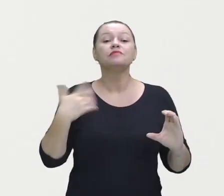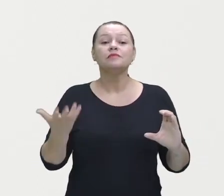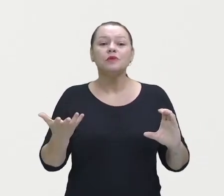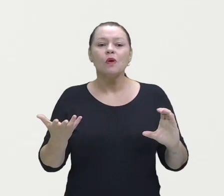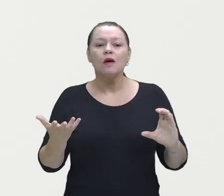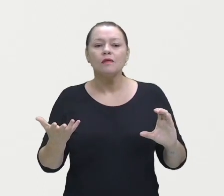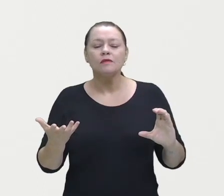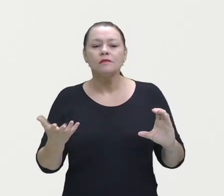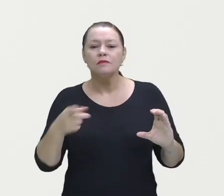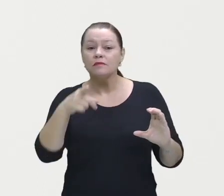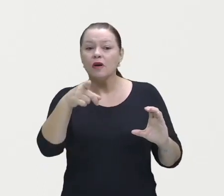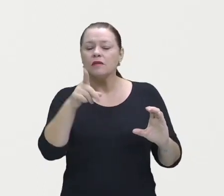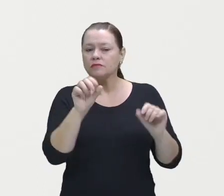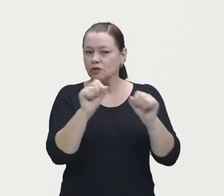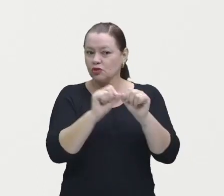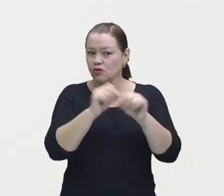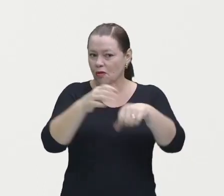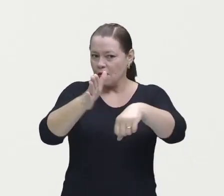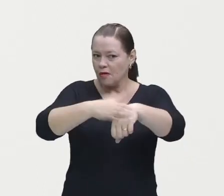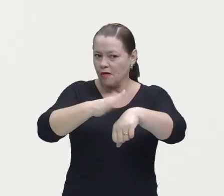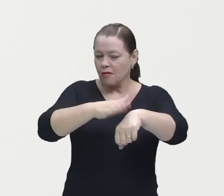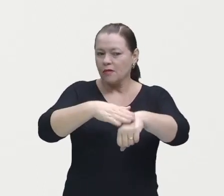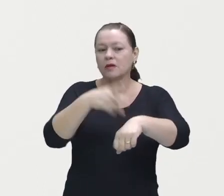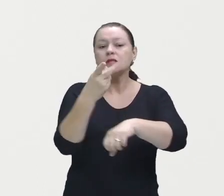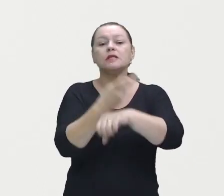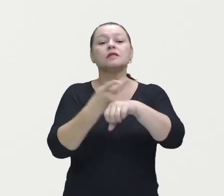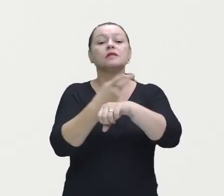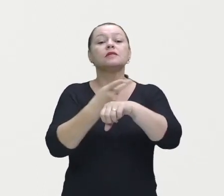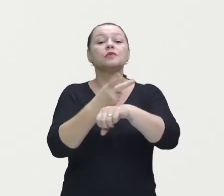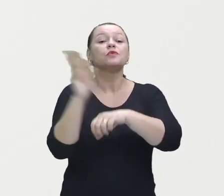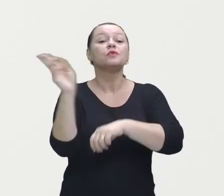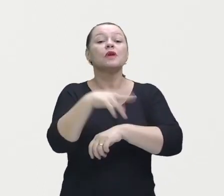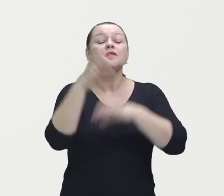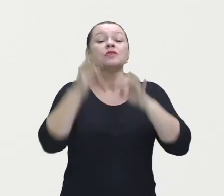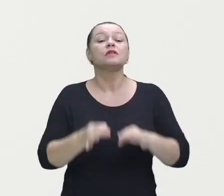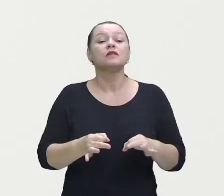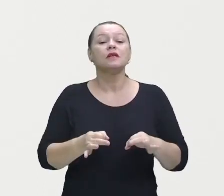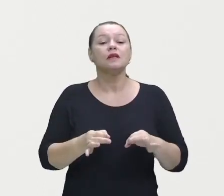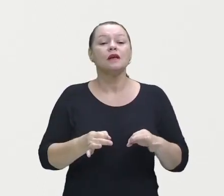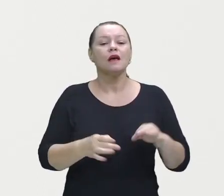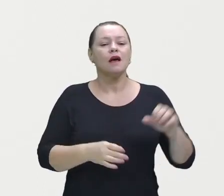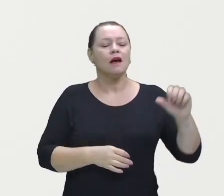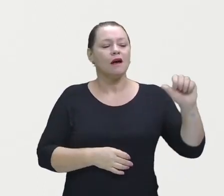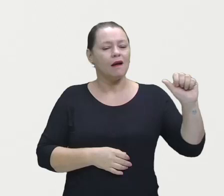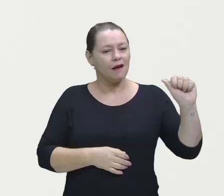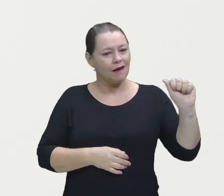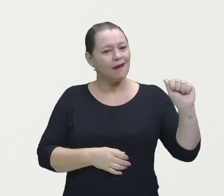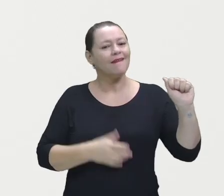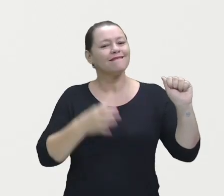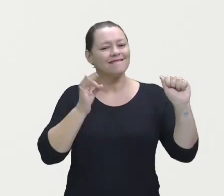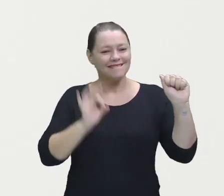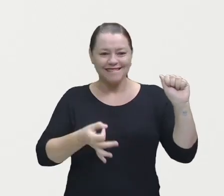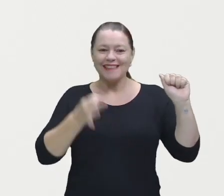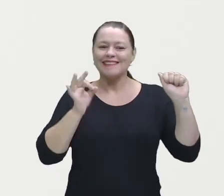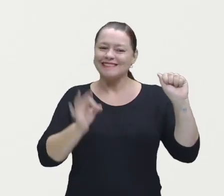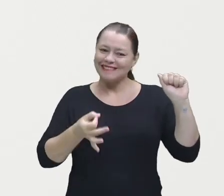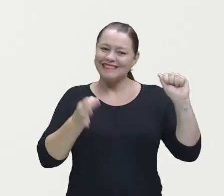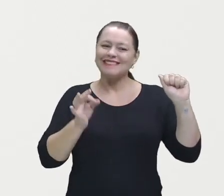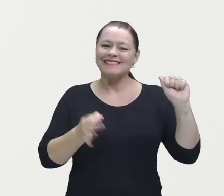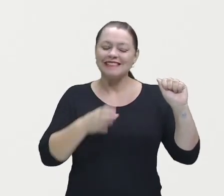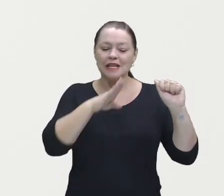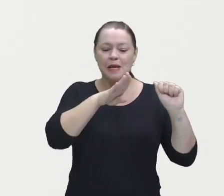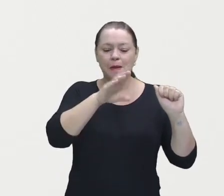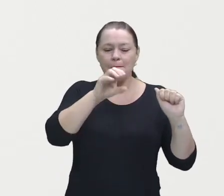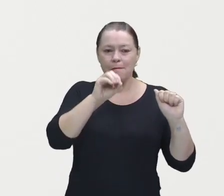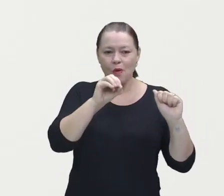faça essa sozinho. A alternativa correta é a letra A,